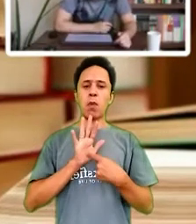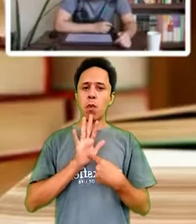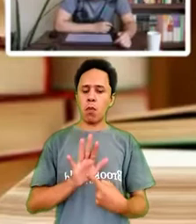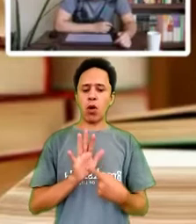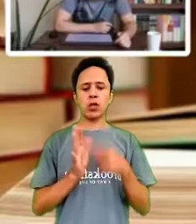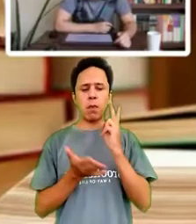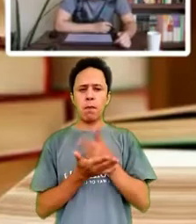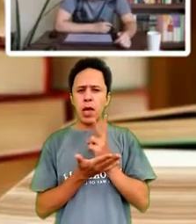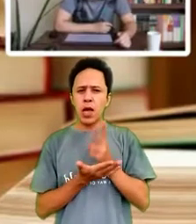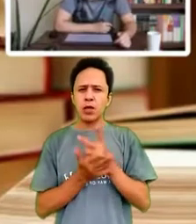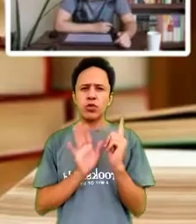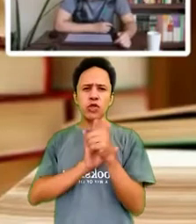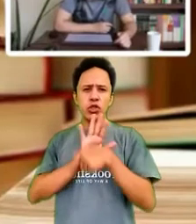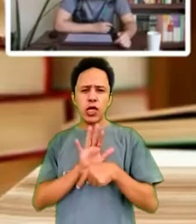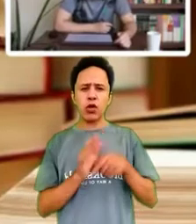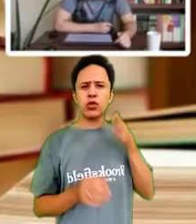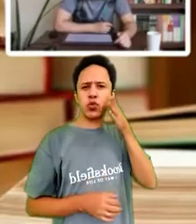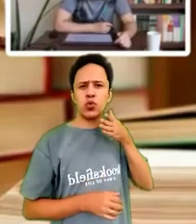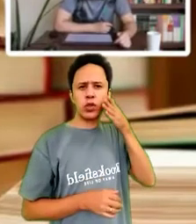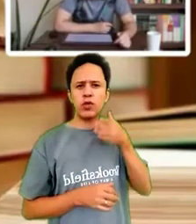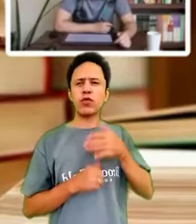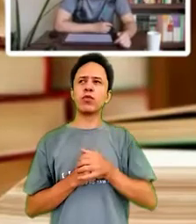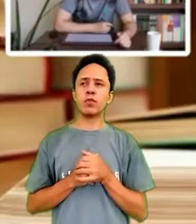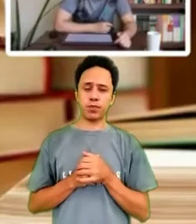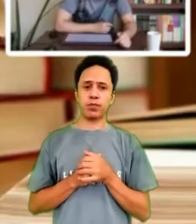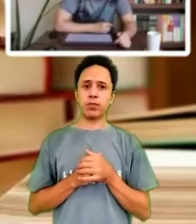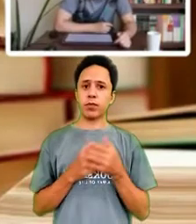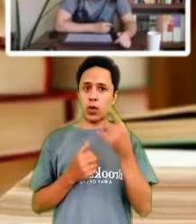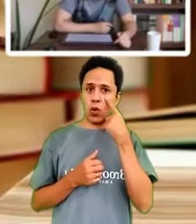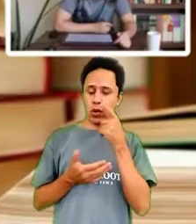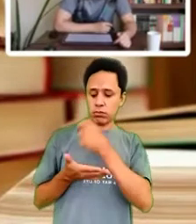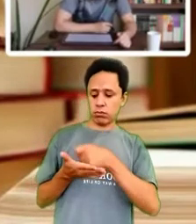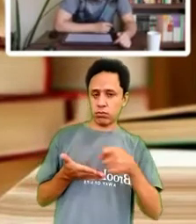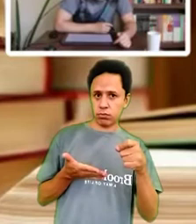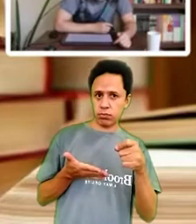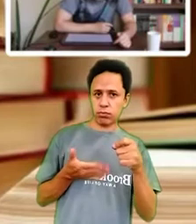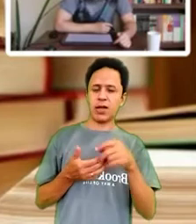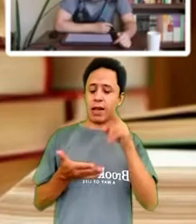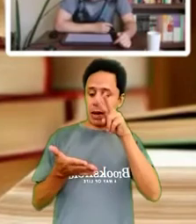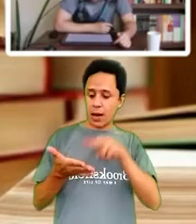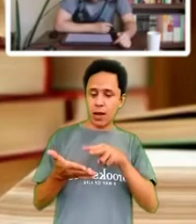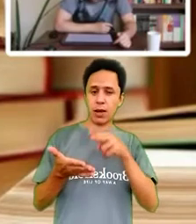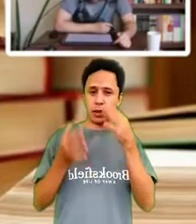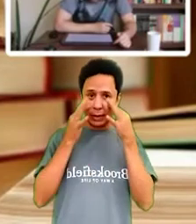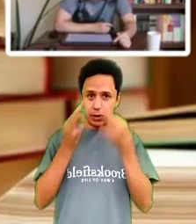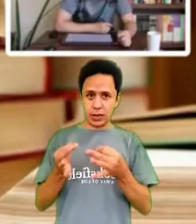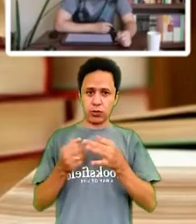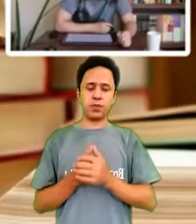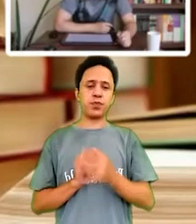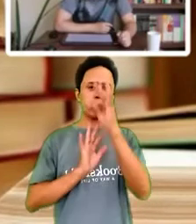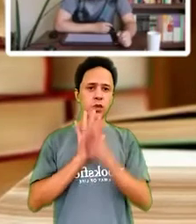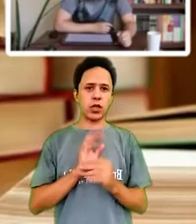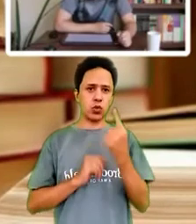abaixo exemplificam o mesmo gênero discursivo, na sua realização escrita e oral. Leia-os com atenção.